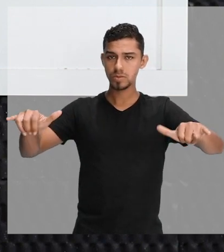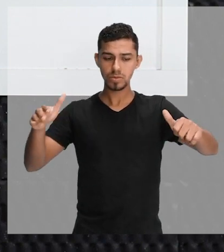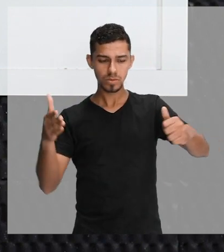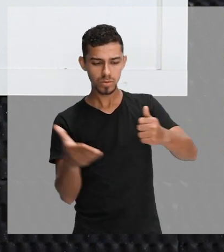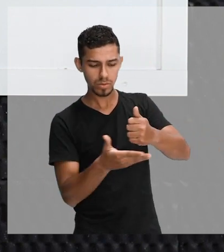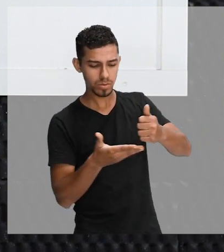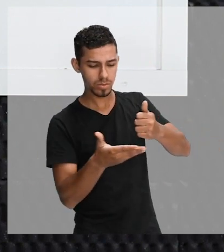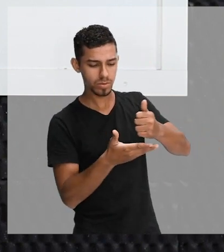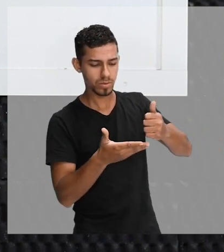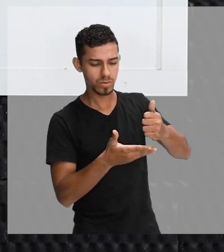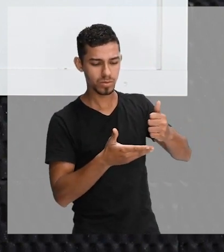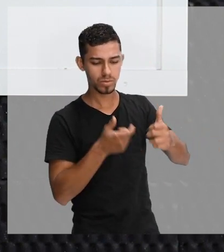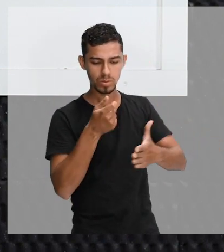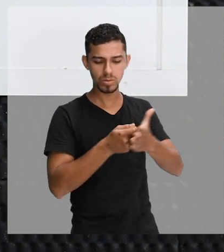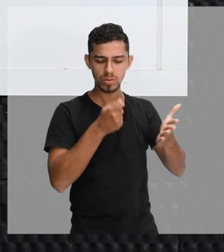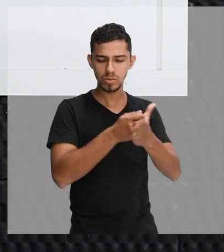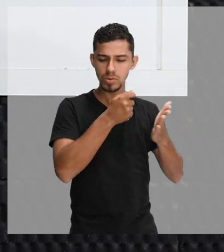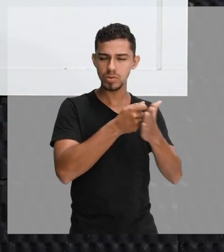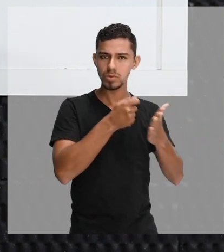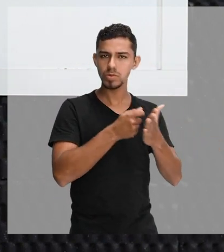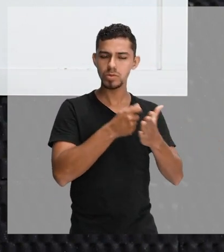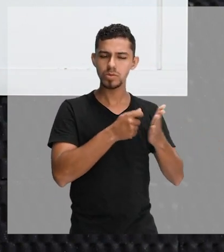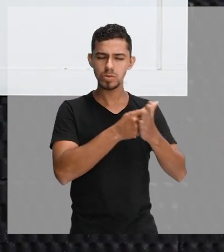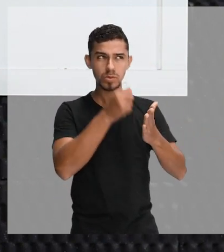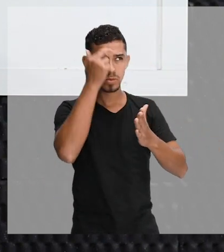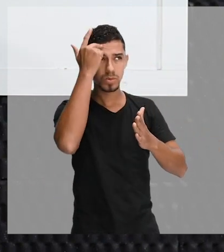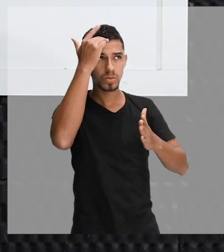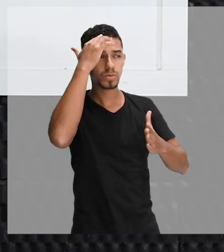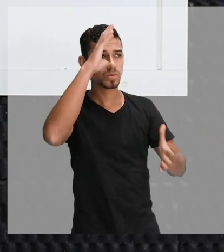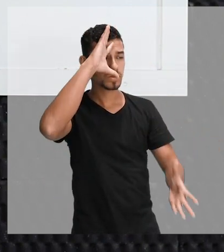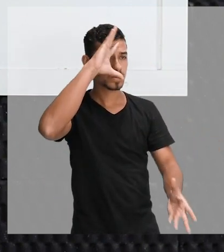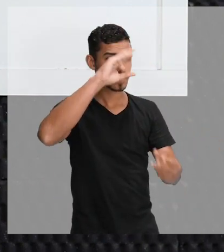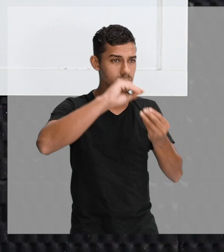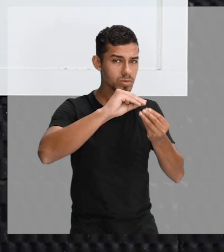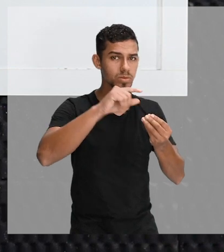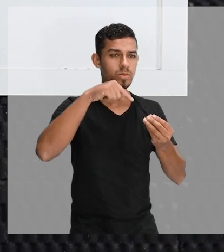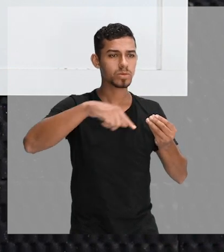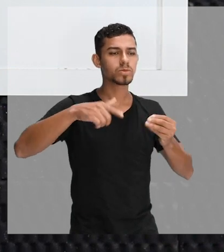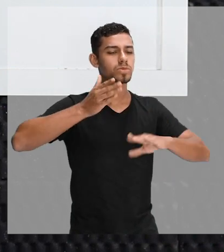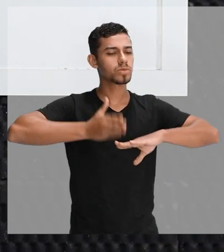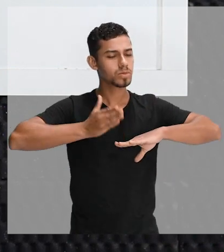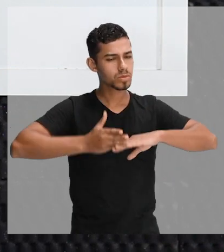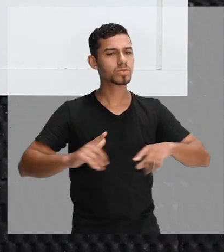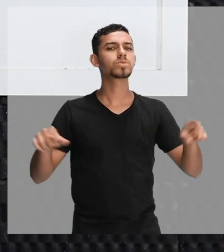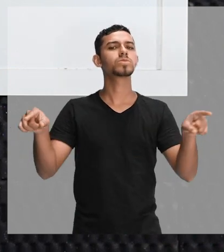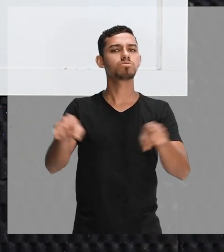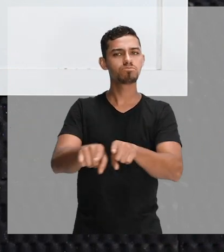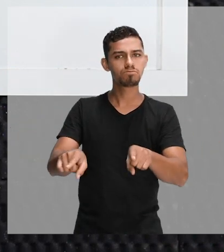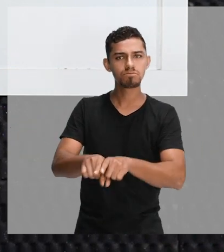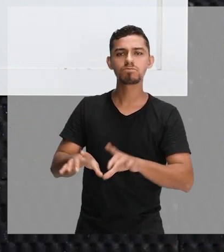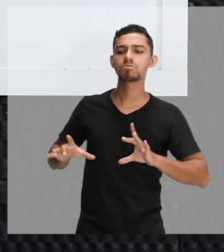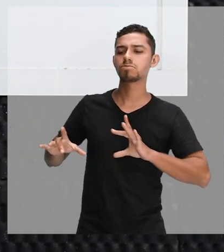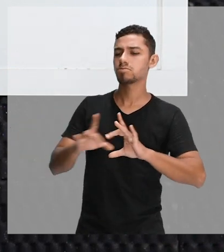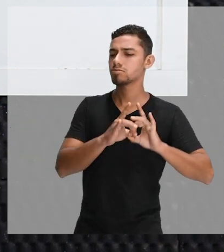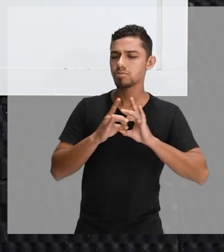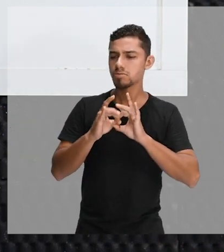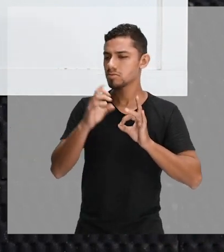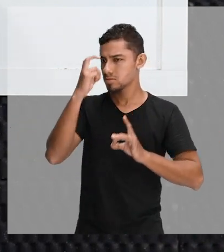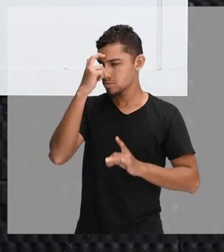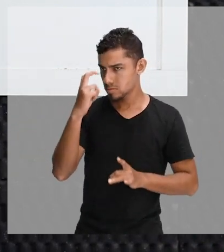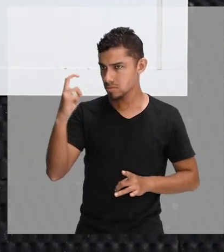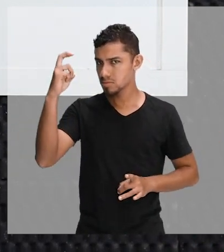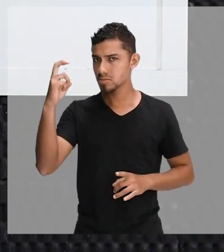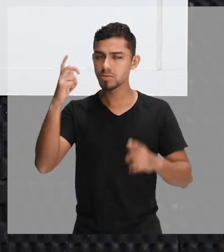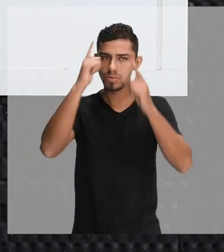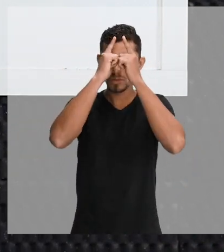para a modernidade. Então esse renascimento ele também, claro, ele também está associado à cultura greco-romana. Então aqui,